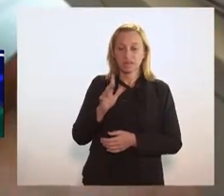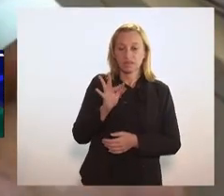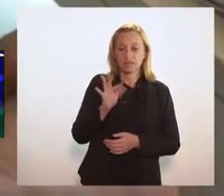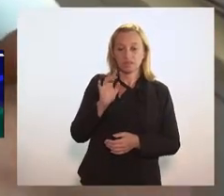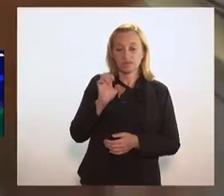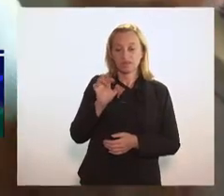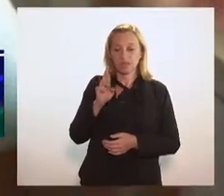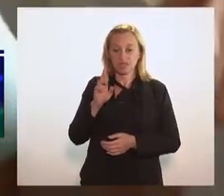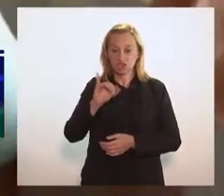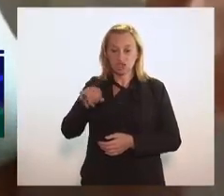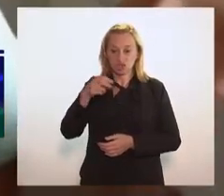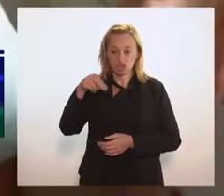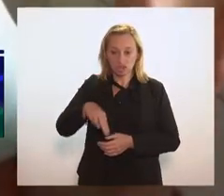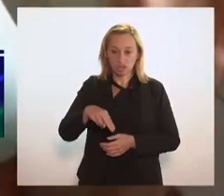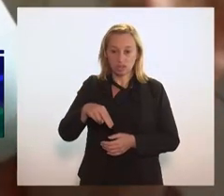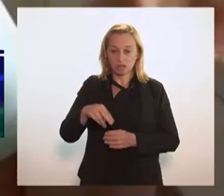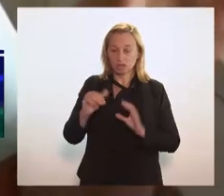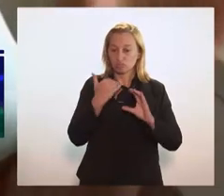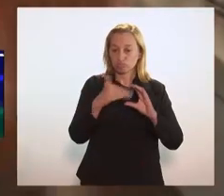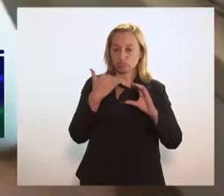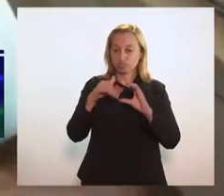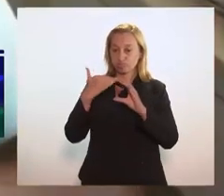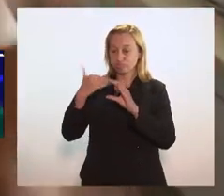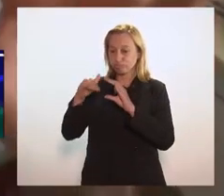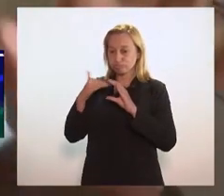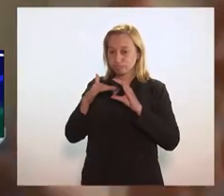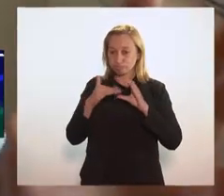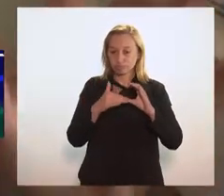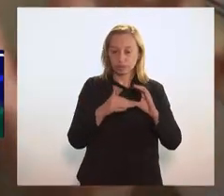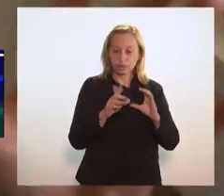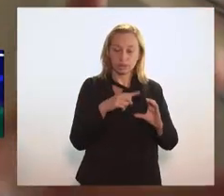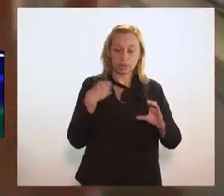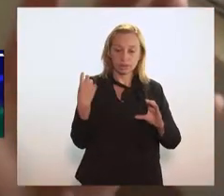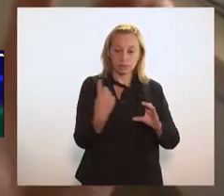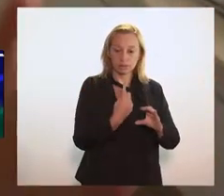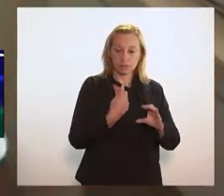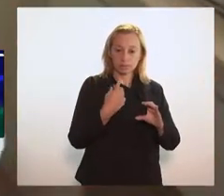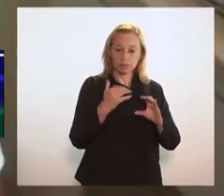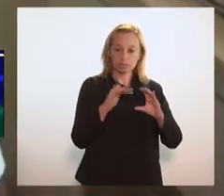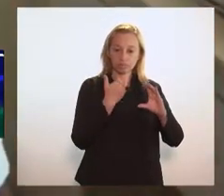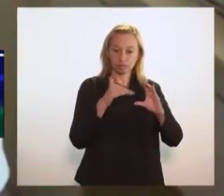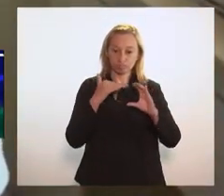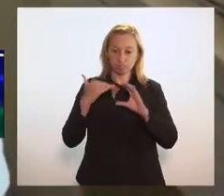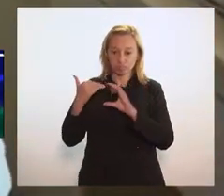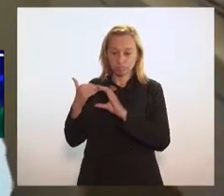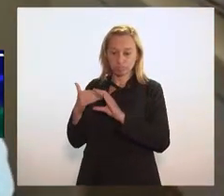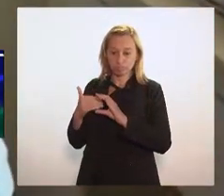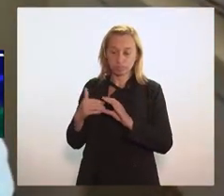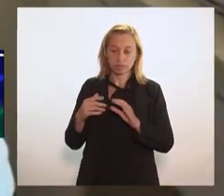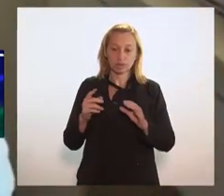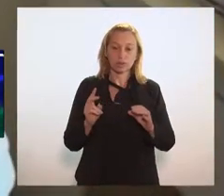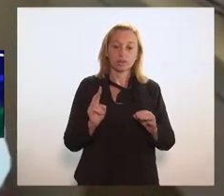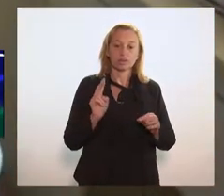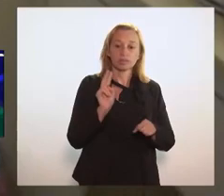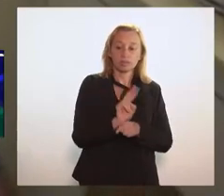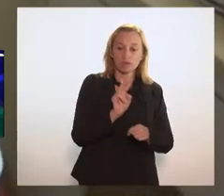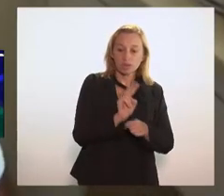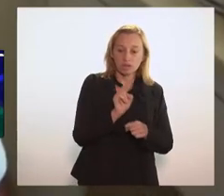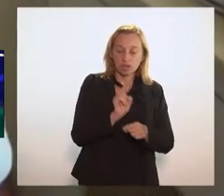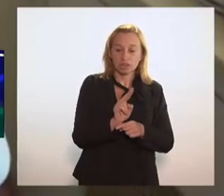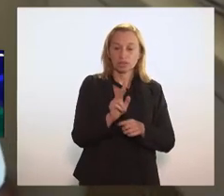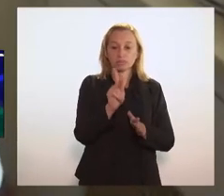deu uma enxurrada de e-mails para as nossas caixas postais defendendo o projeto. E tem